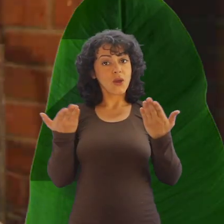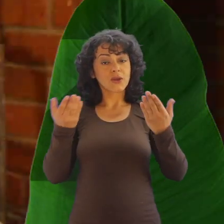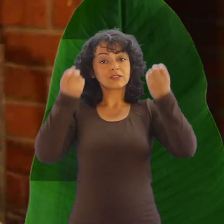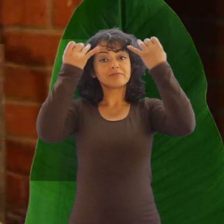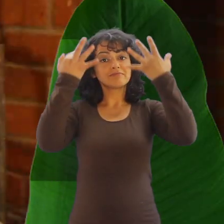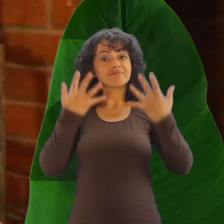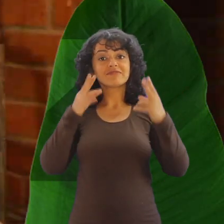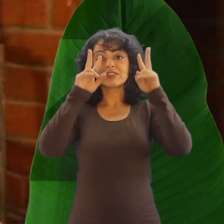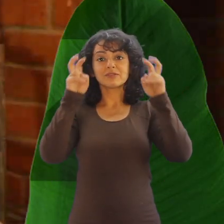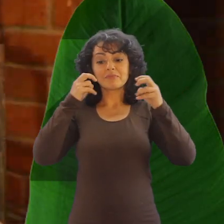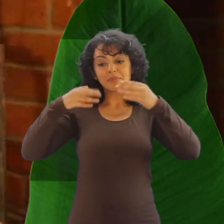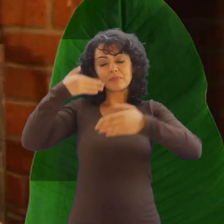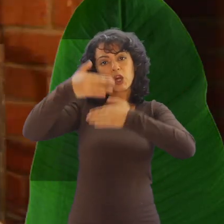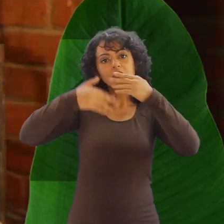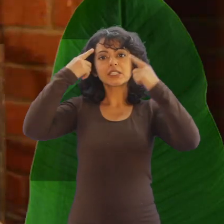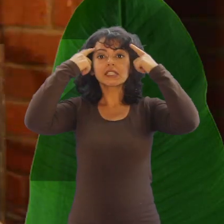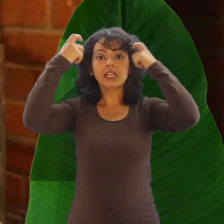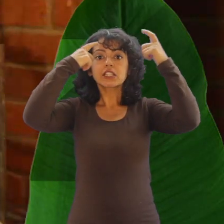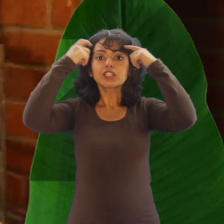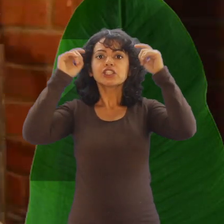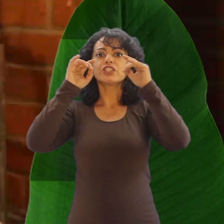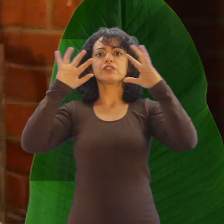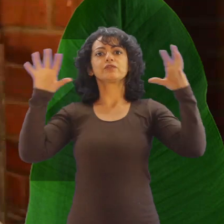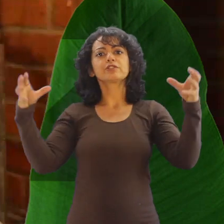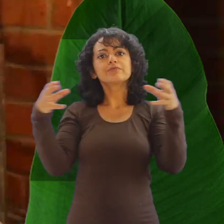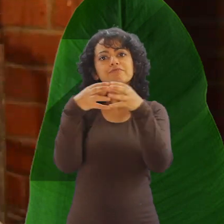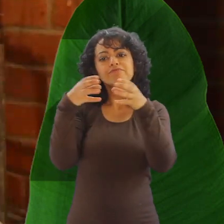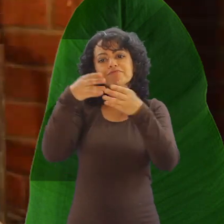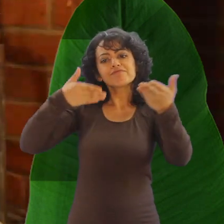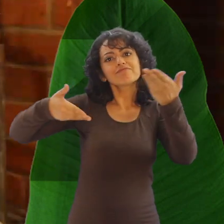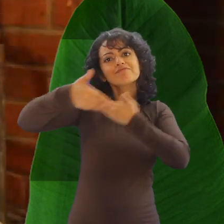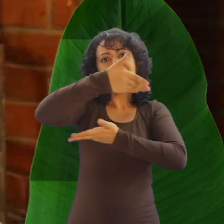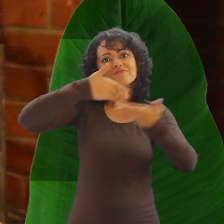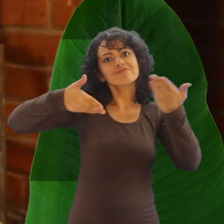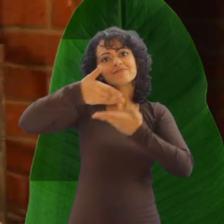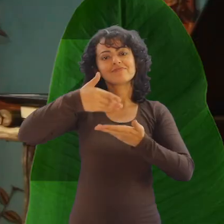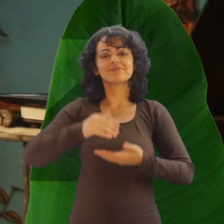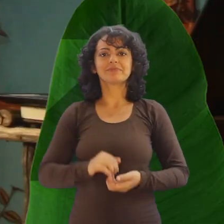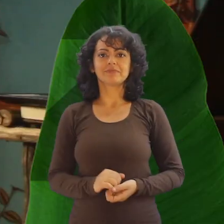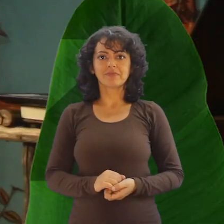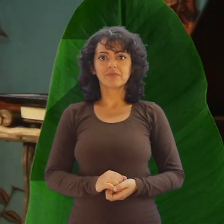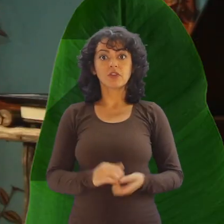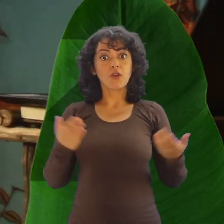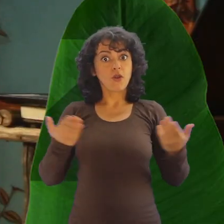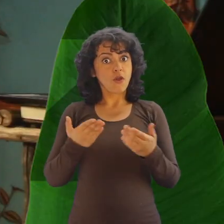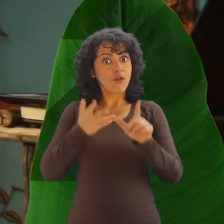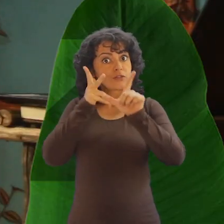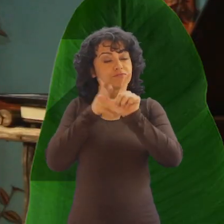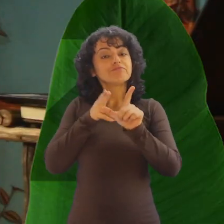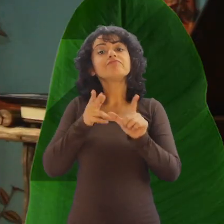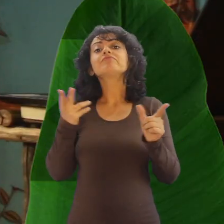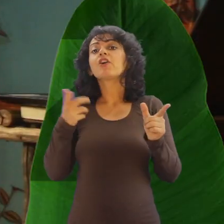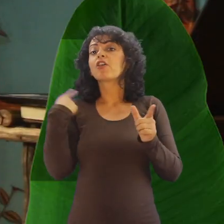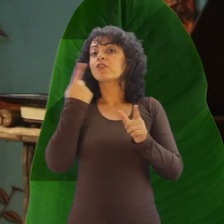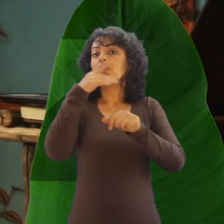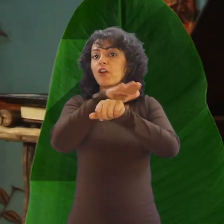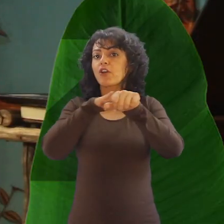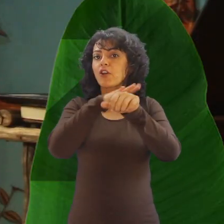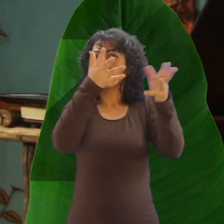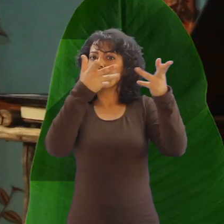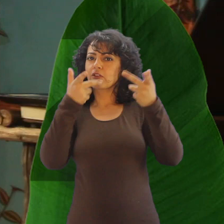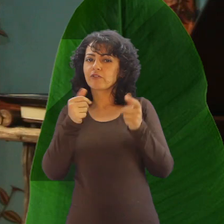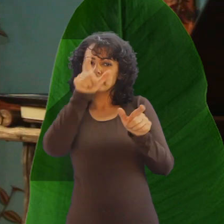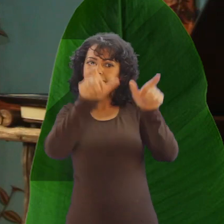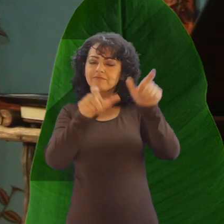Hoje a gente vai falar sobre processos criativos, processos coletivos, dinâmicas de grupo. Nesse episódio a gente conversou